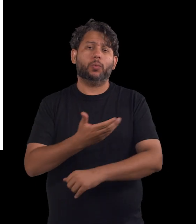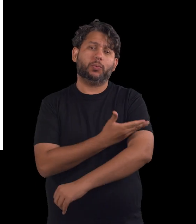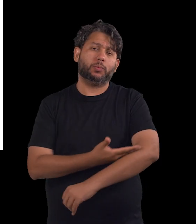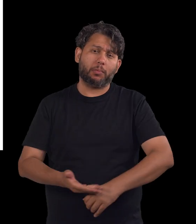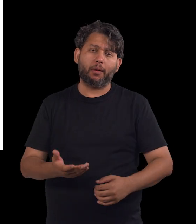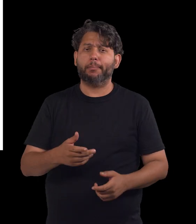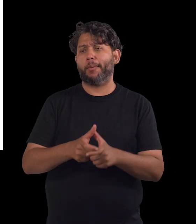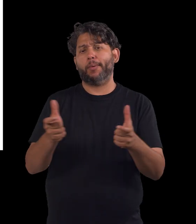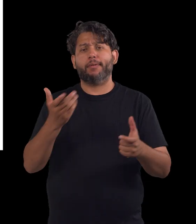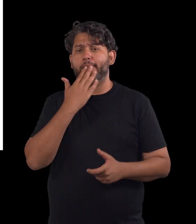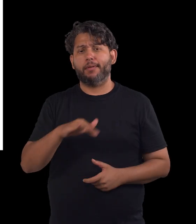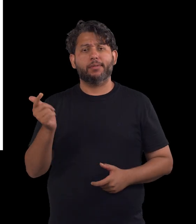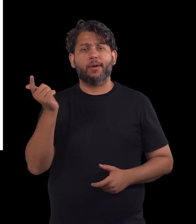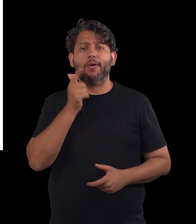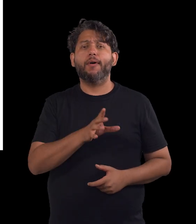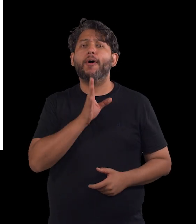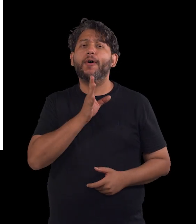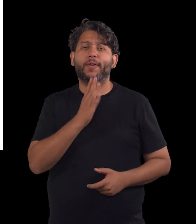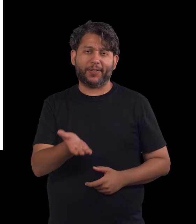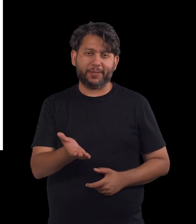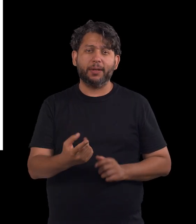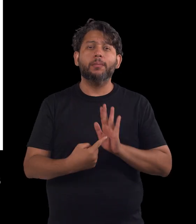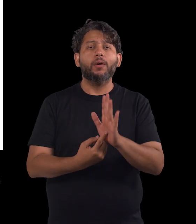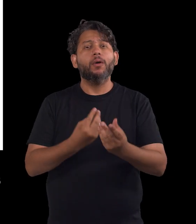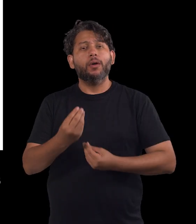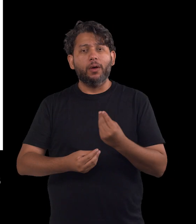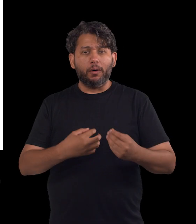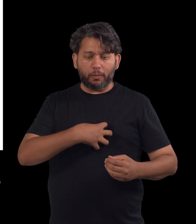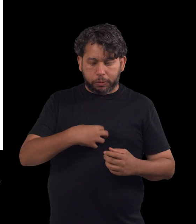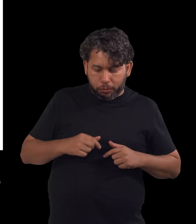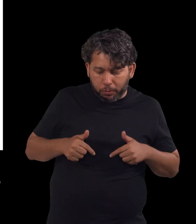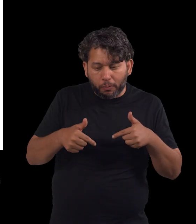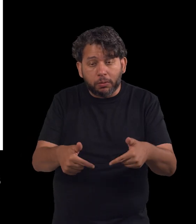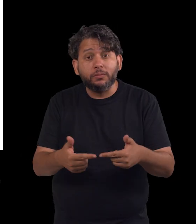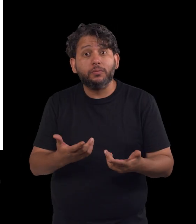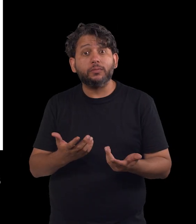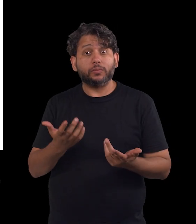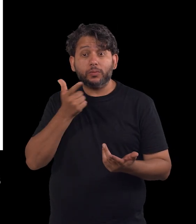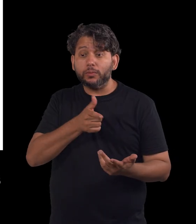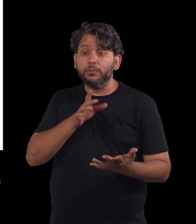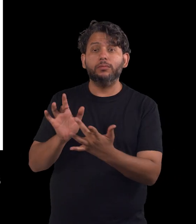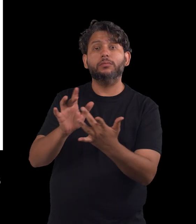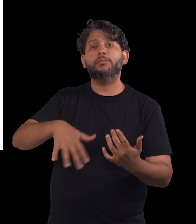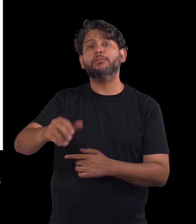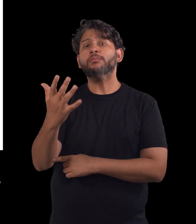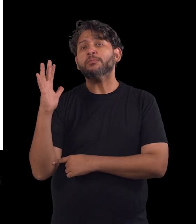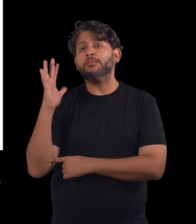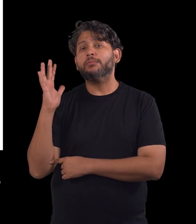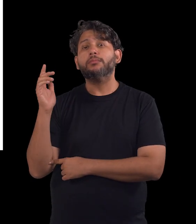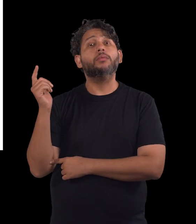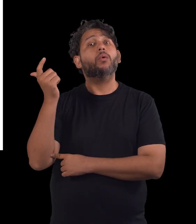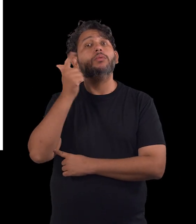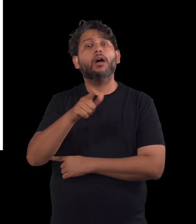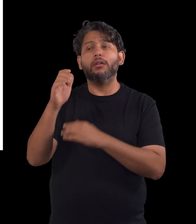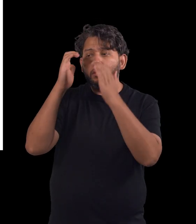Por meio de um jogo clássico e conhecido pelas crianças, são trabalhadas atitudes relacionadas ao cuidado com o meio